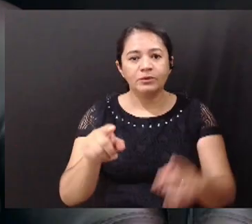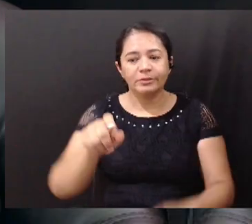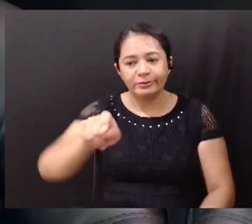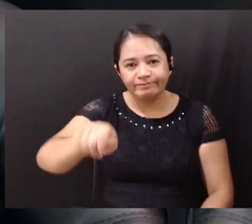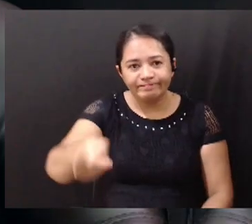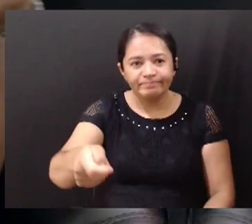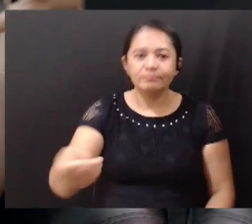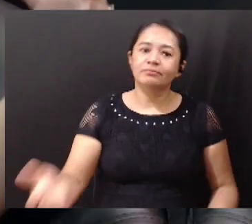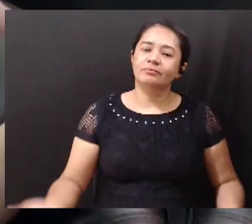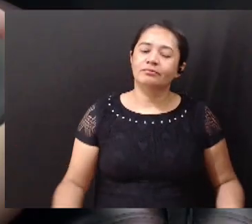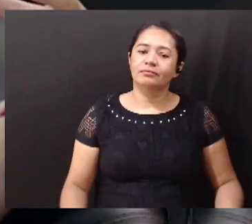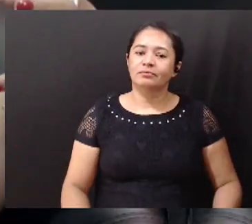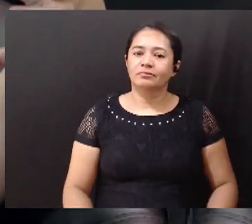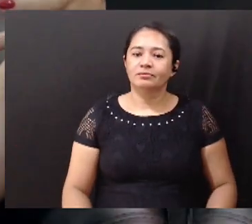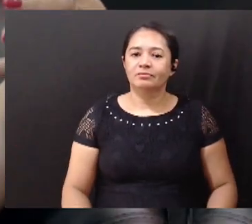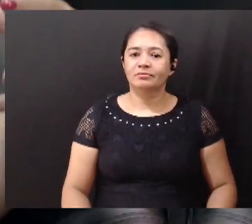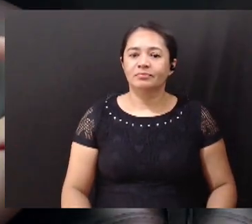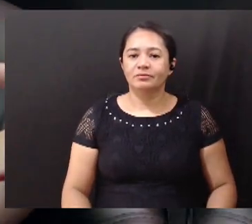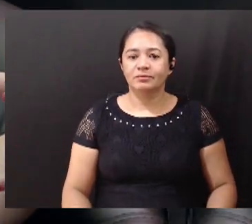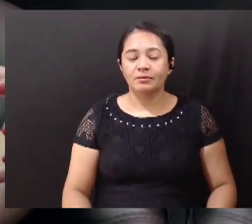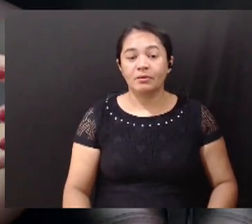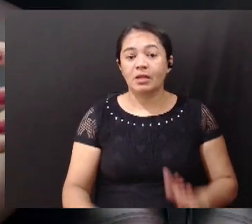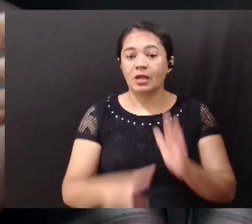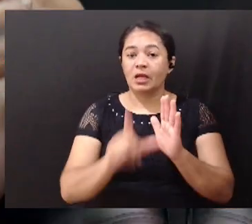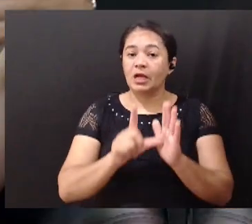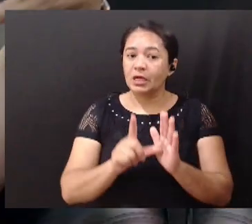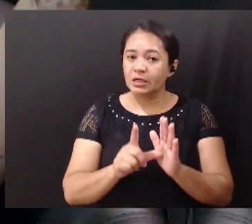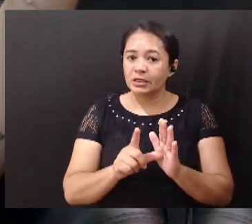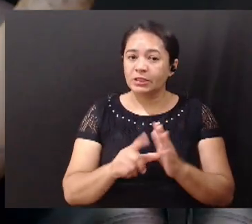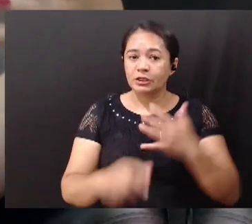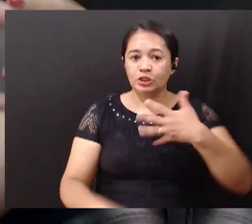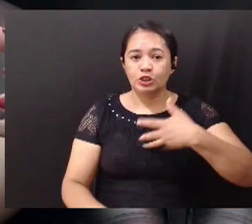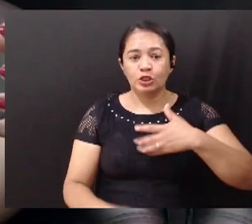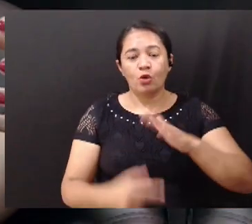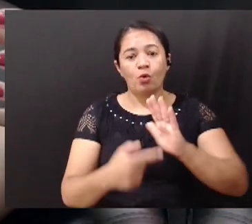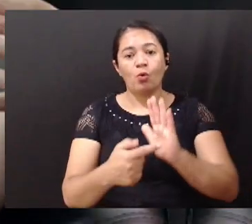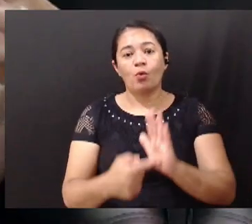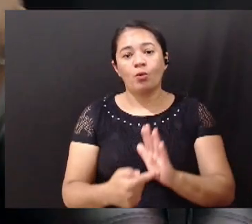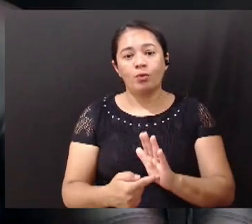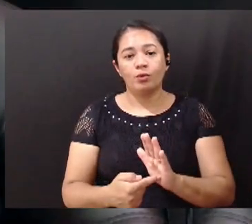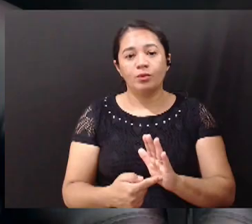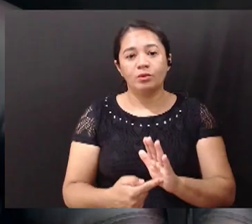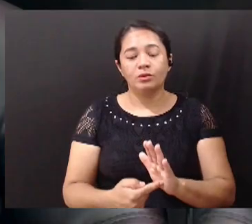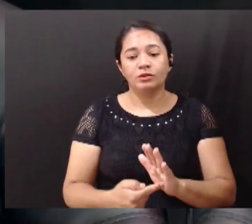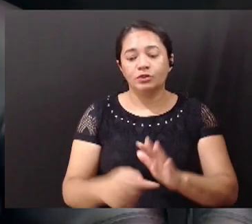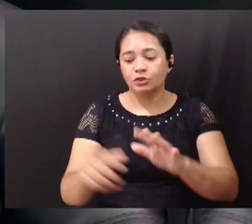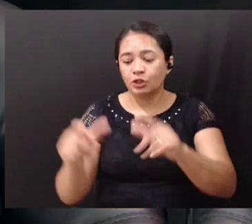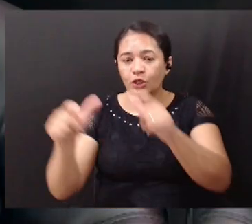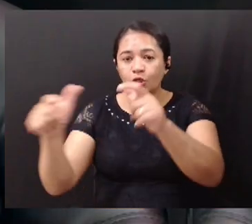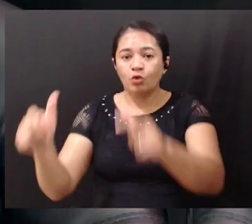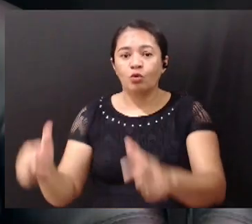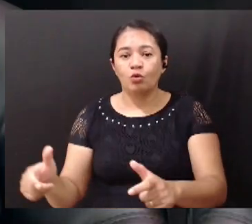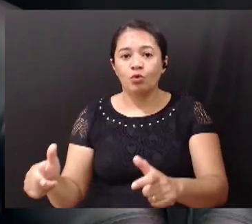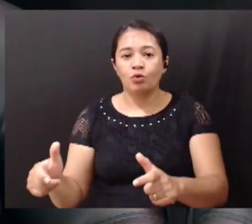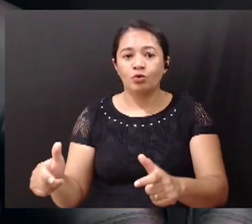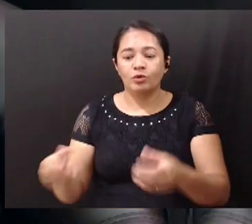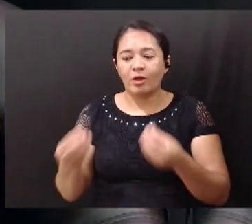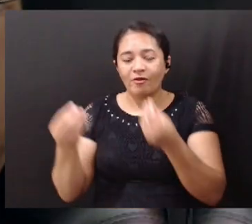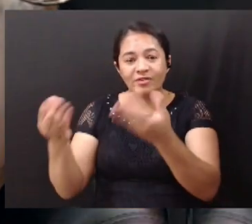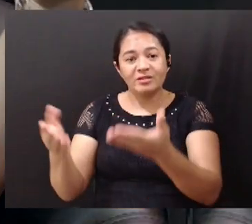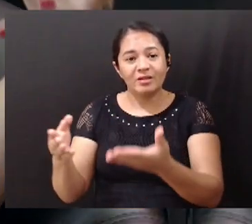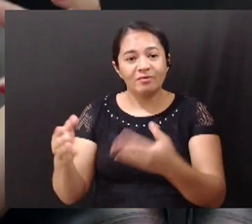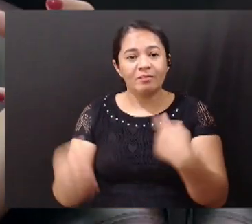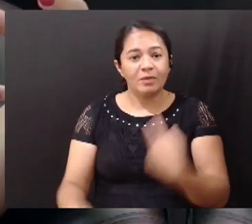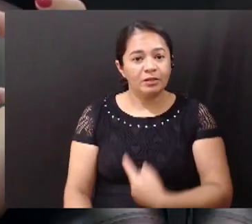essa... Então, antes era um comportamento que o ambiente propiciava para nós. Hoje